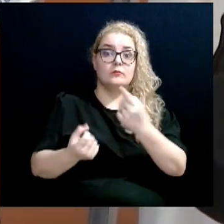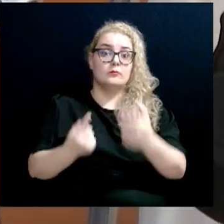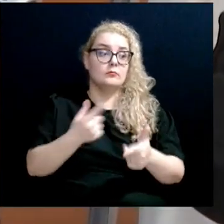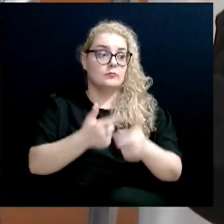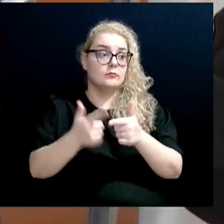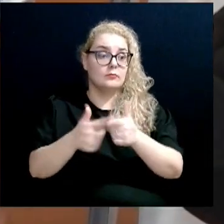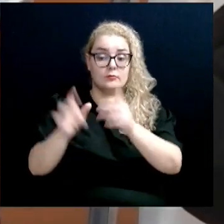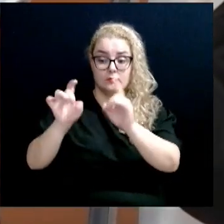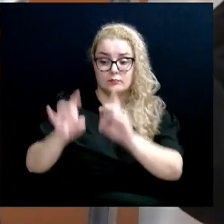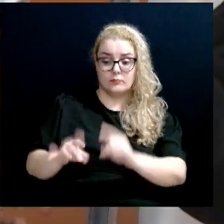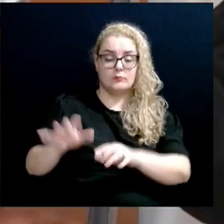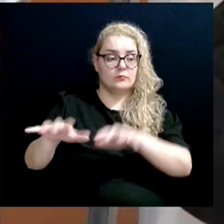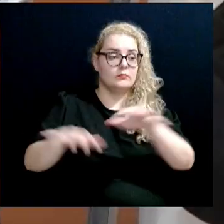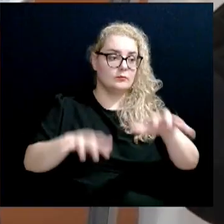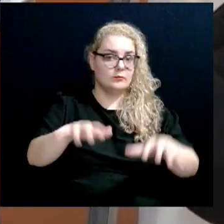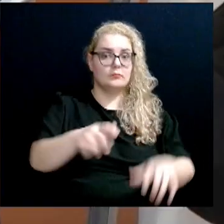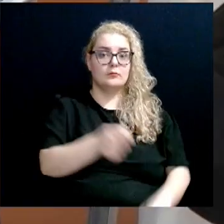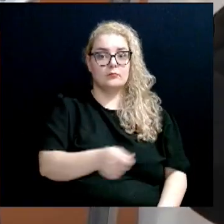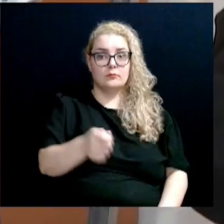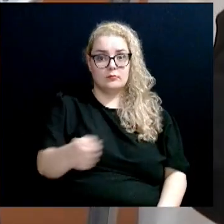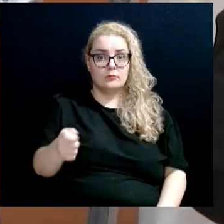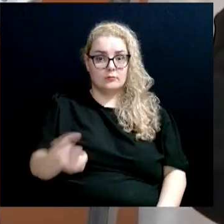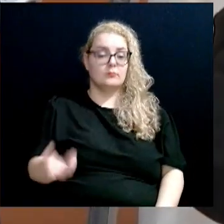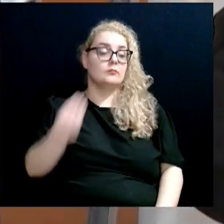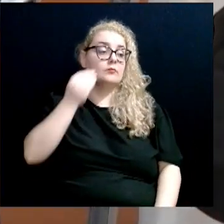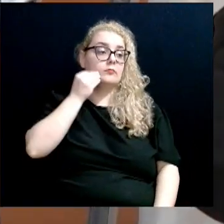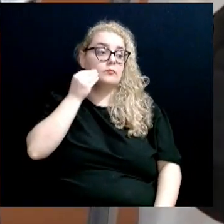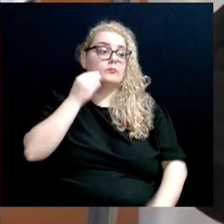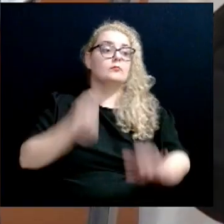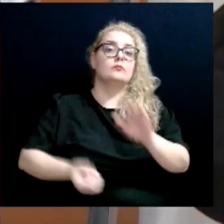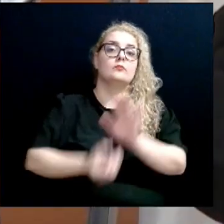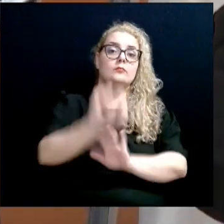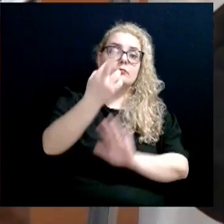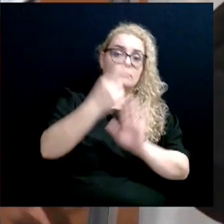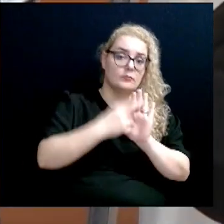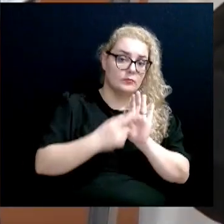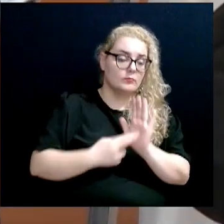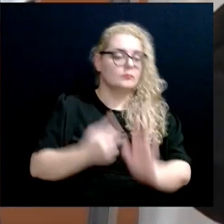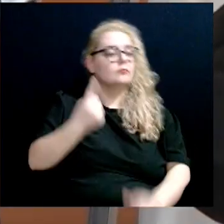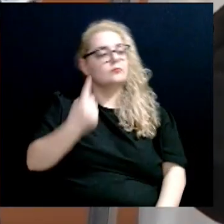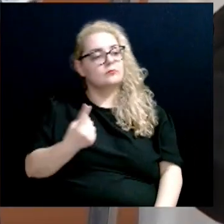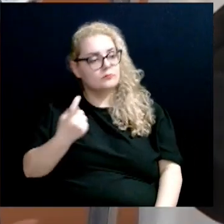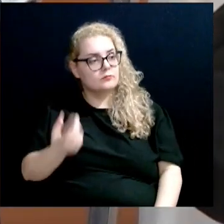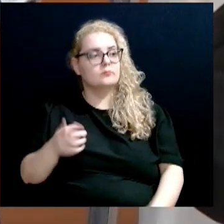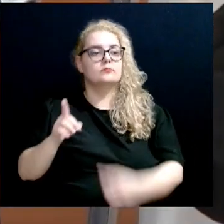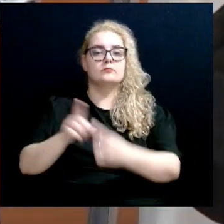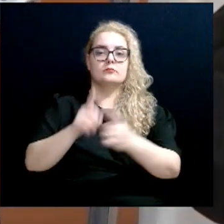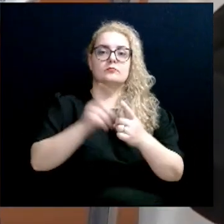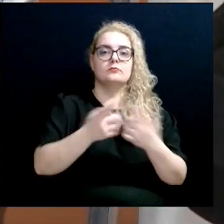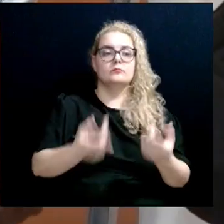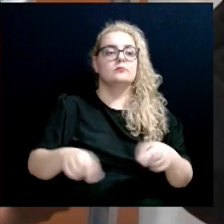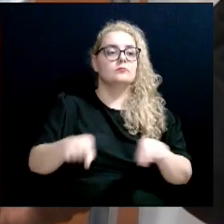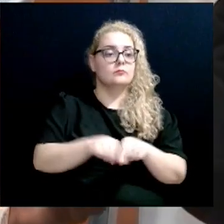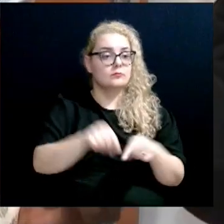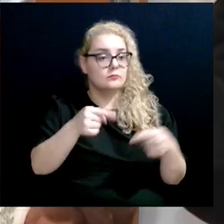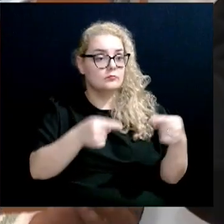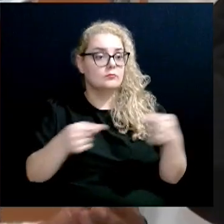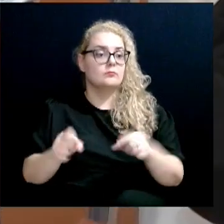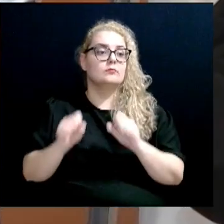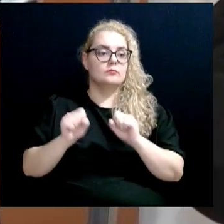cada uma das associações e tentar criar um protocolo único de atendimento. A gente também discutiu que a gente poderia